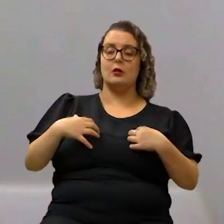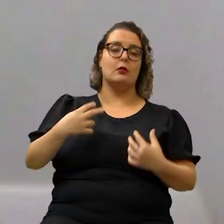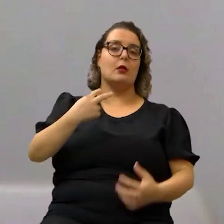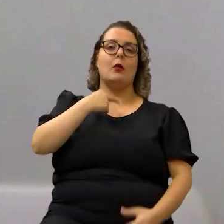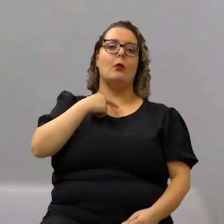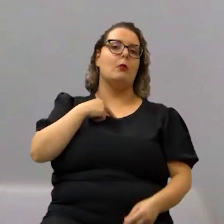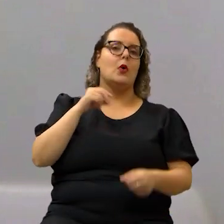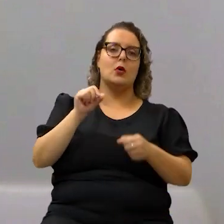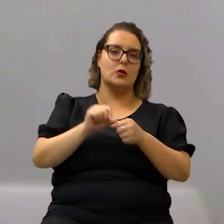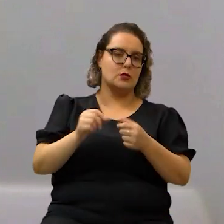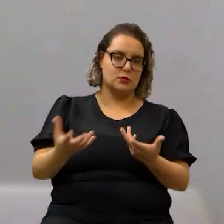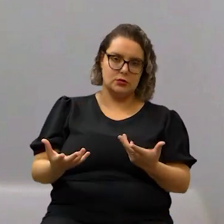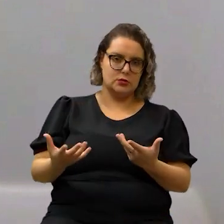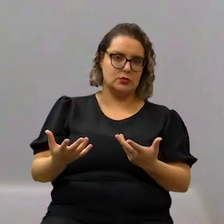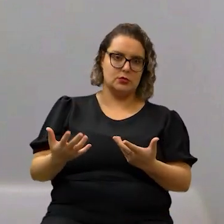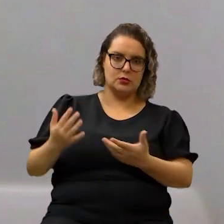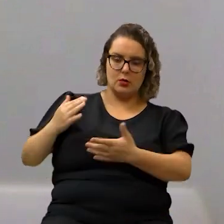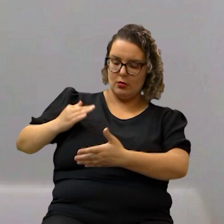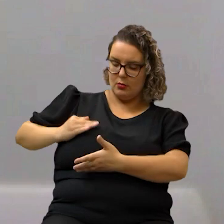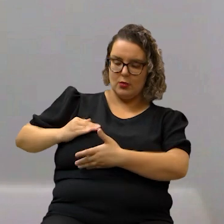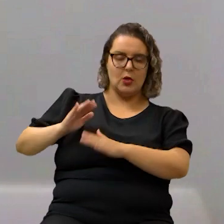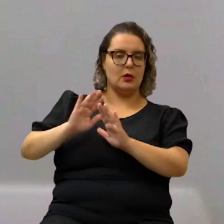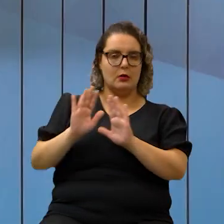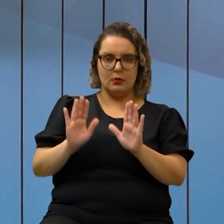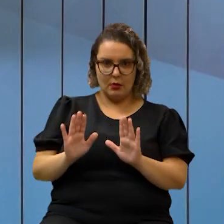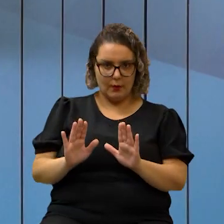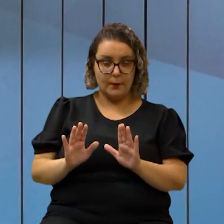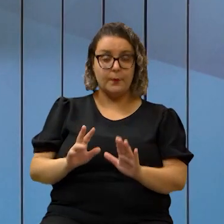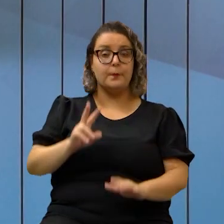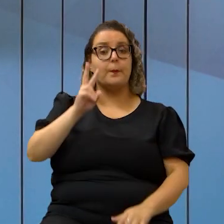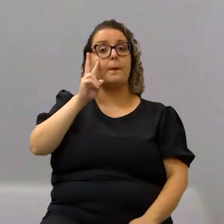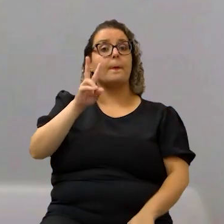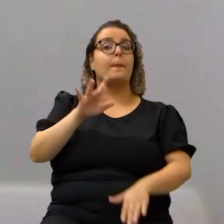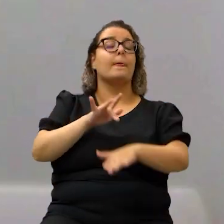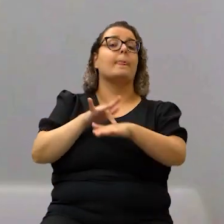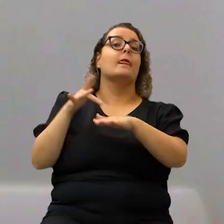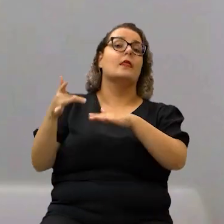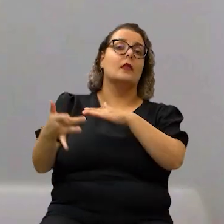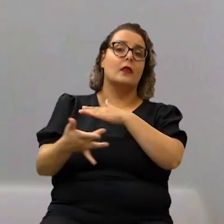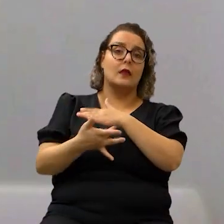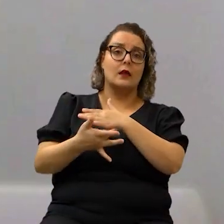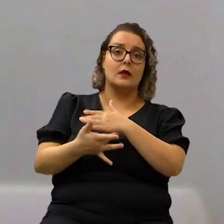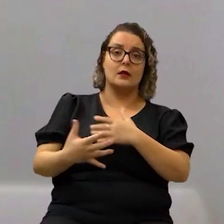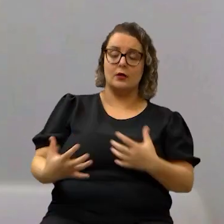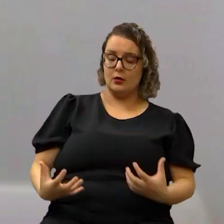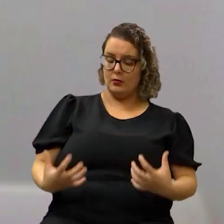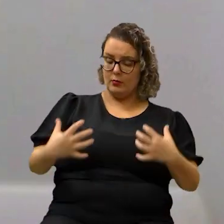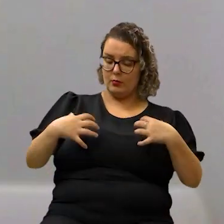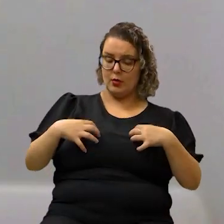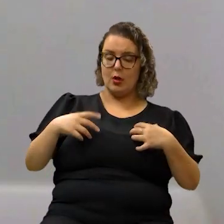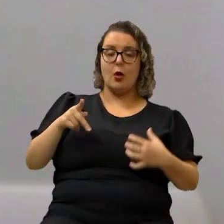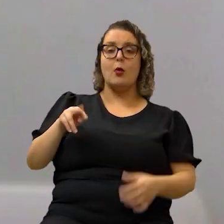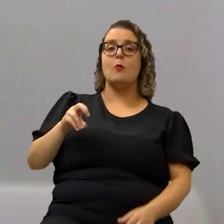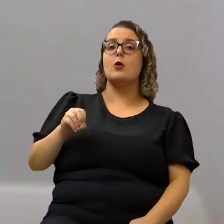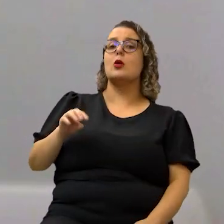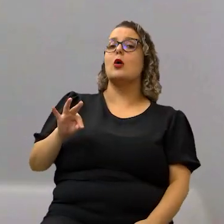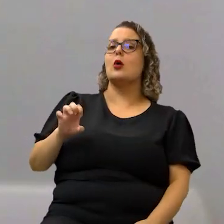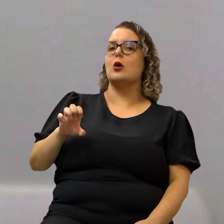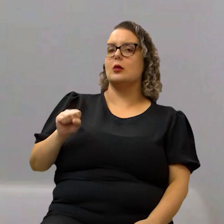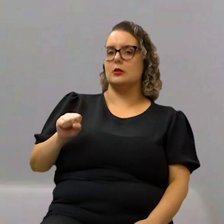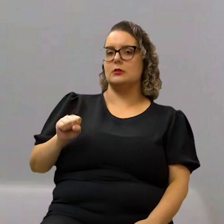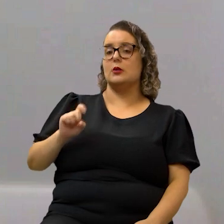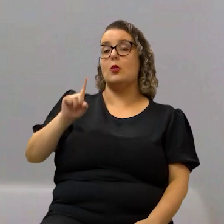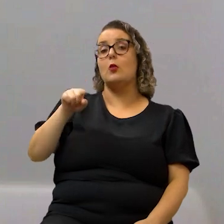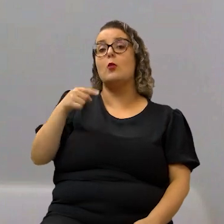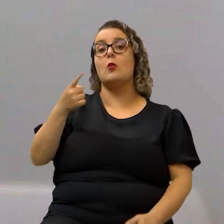podem fazer exame de mamografia. O que se viu muito na mídia sobre a questão da prótese de silicone é sobre um outro